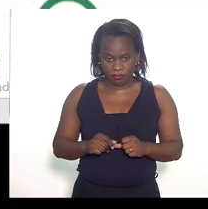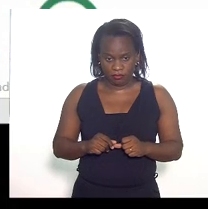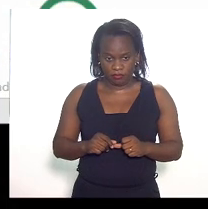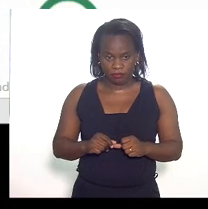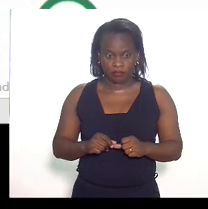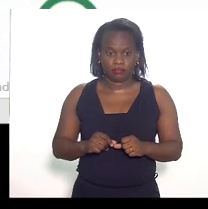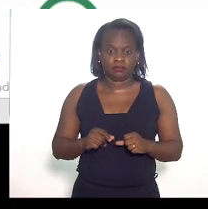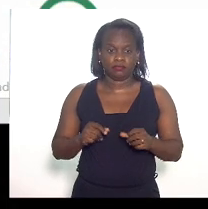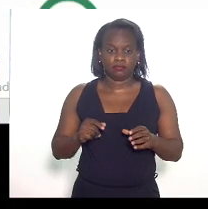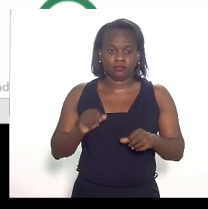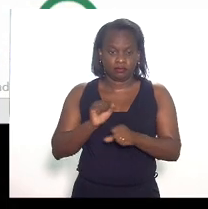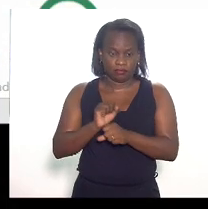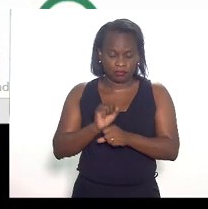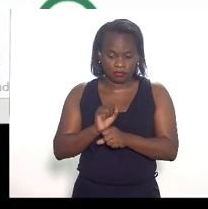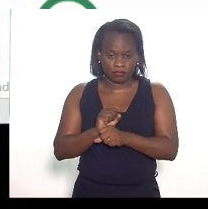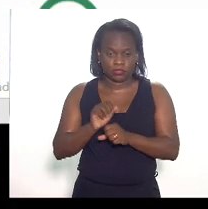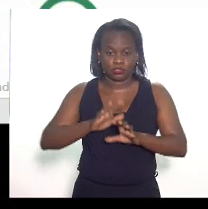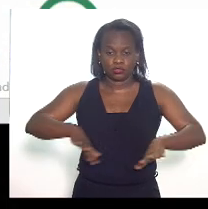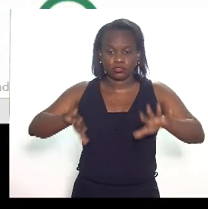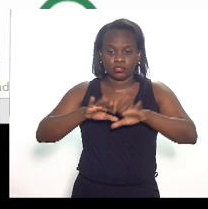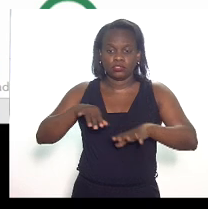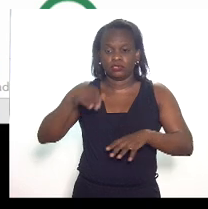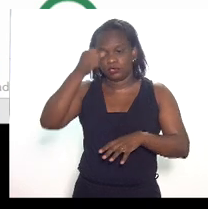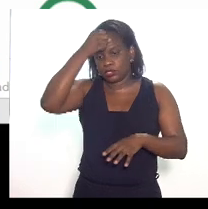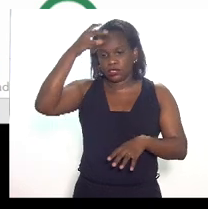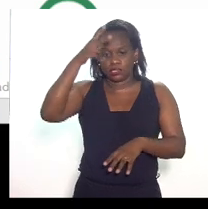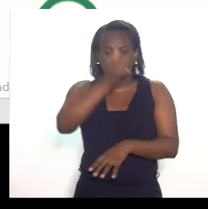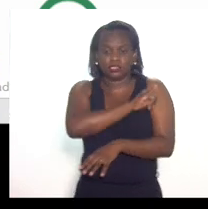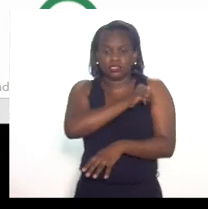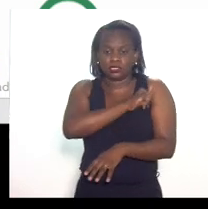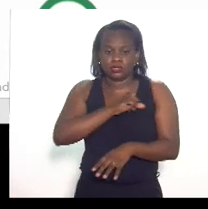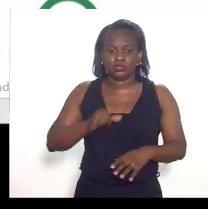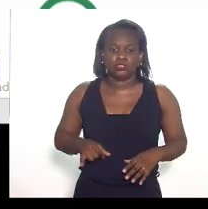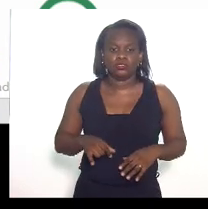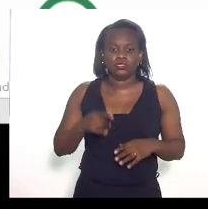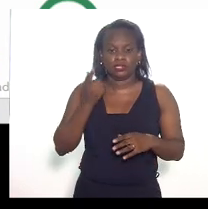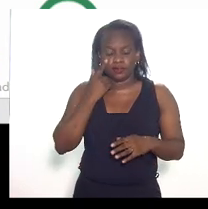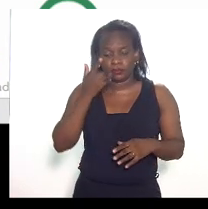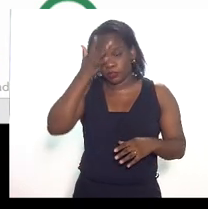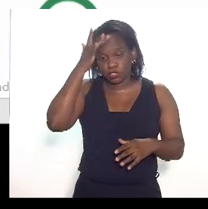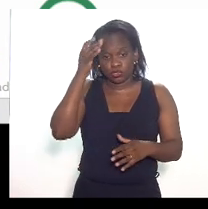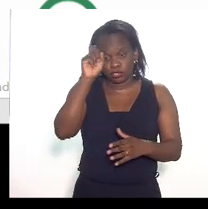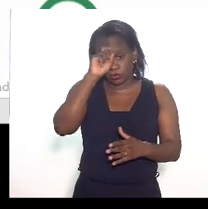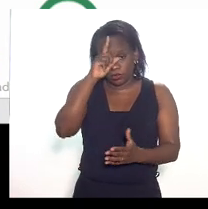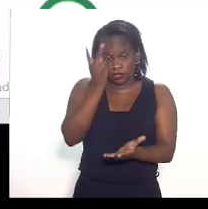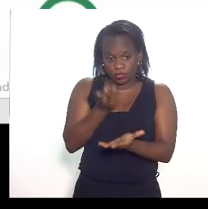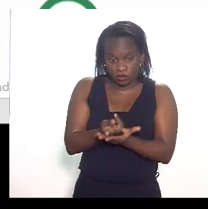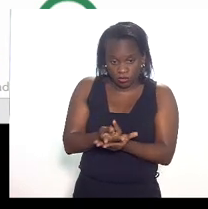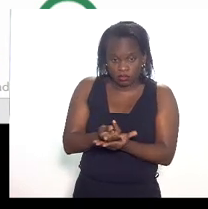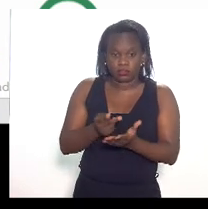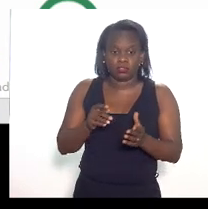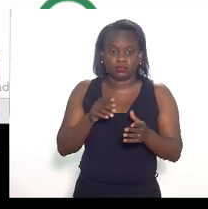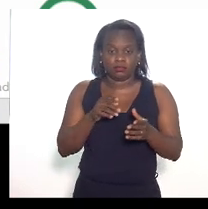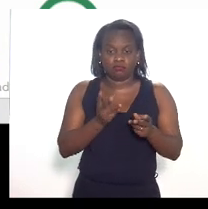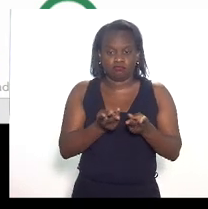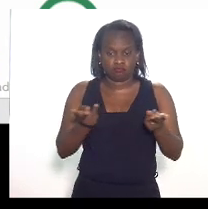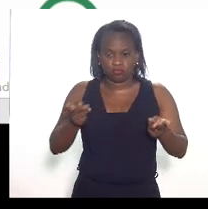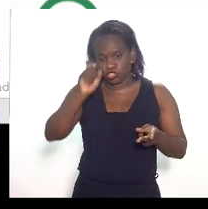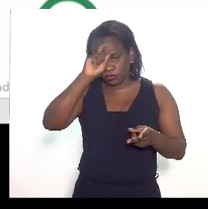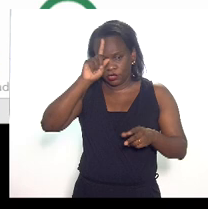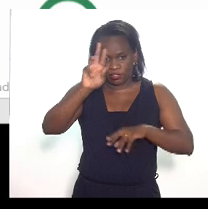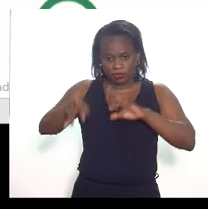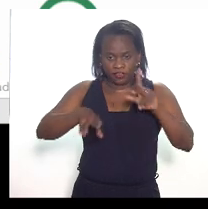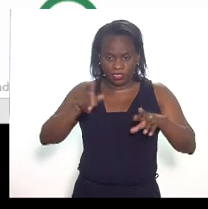única mais na cidade do Rio de Janeiro. E aqui os pacientes internados simultaneamente nos